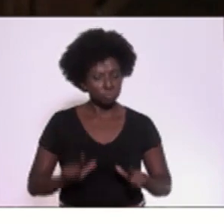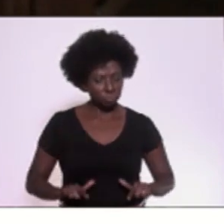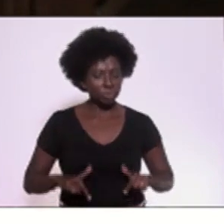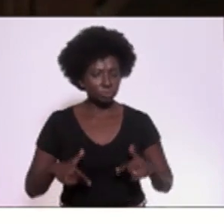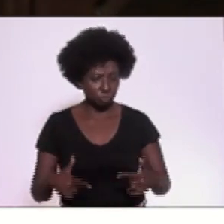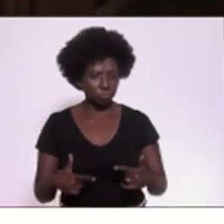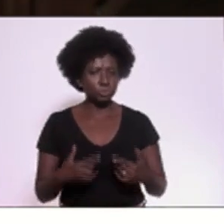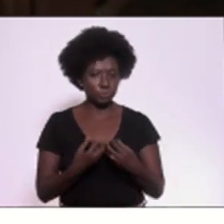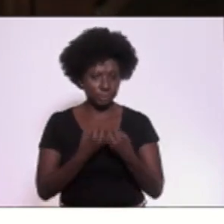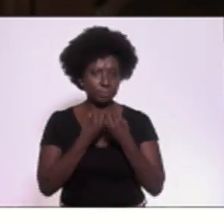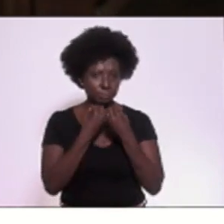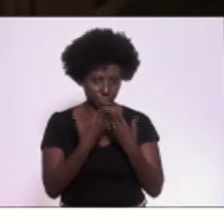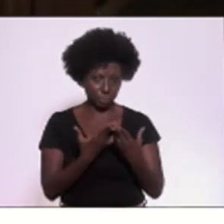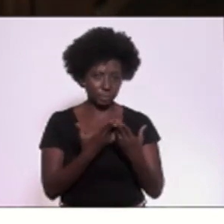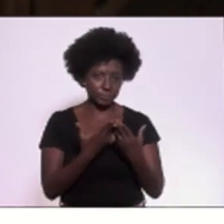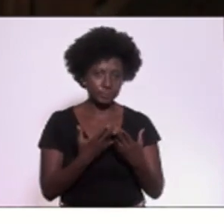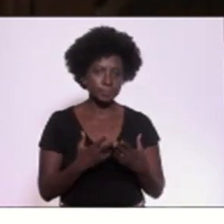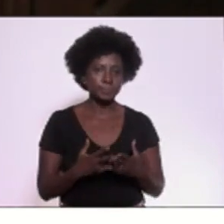de Cultura.